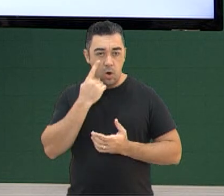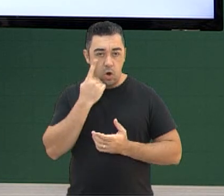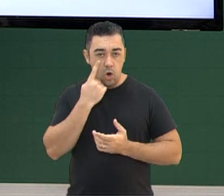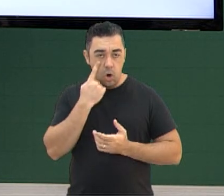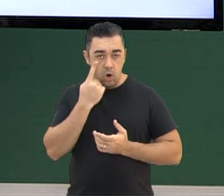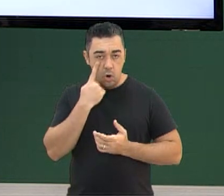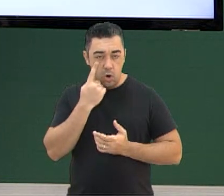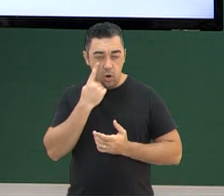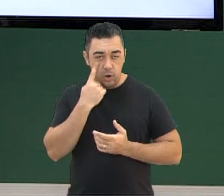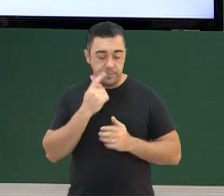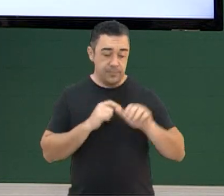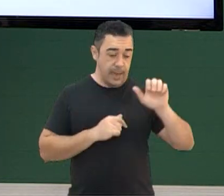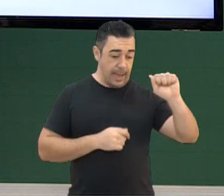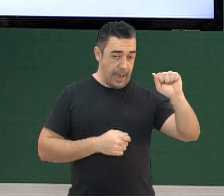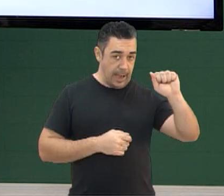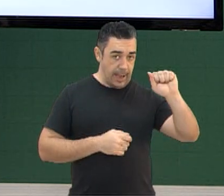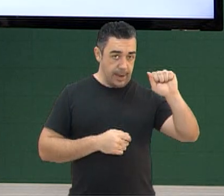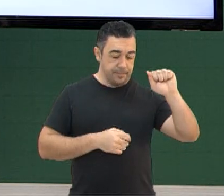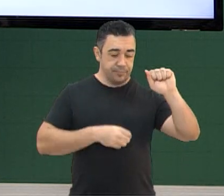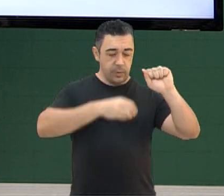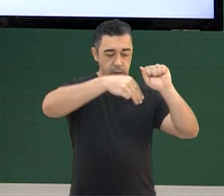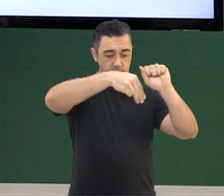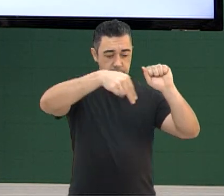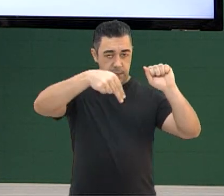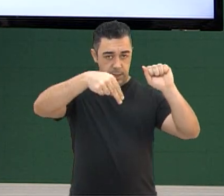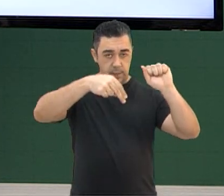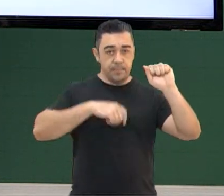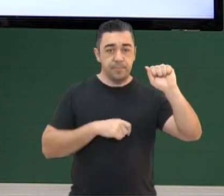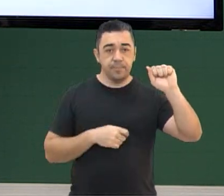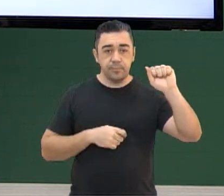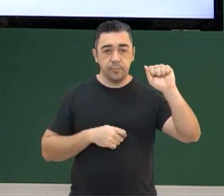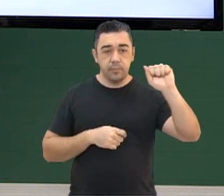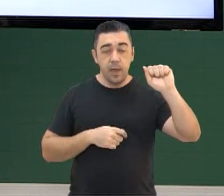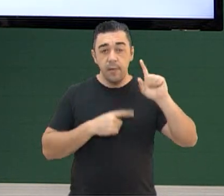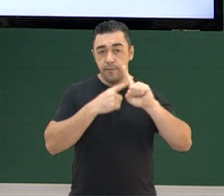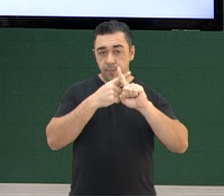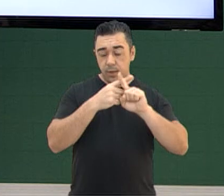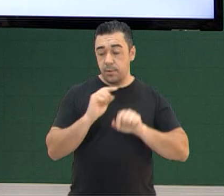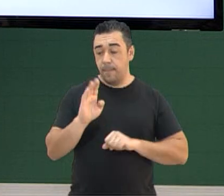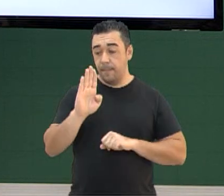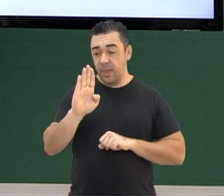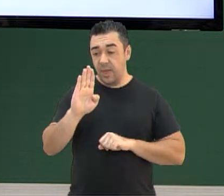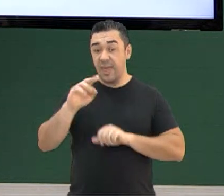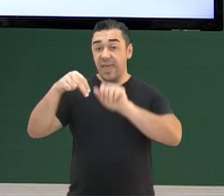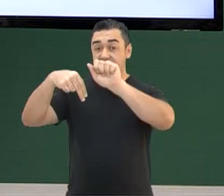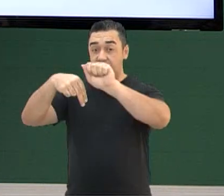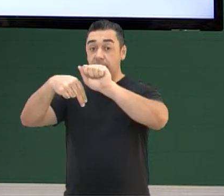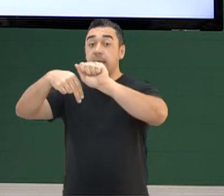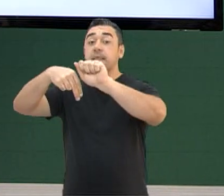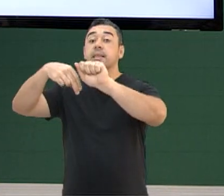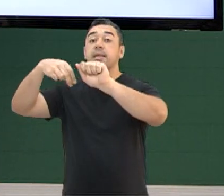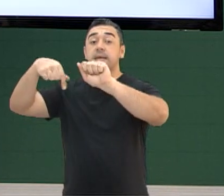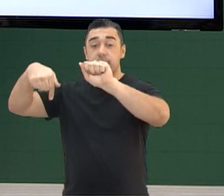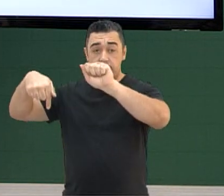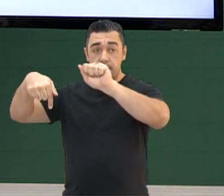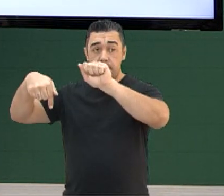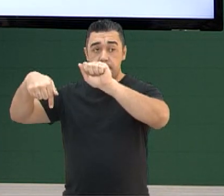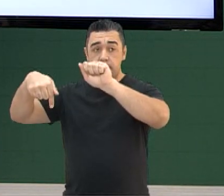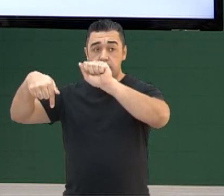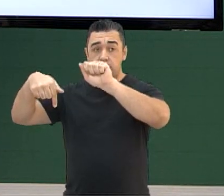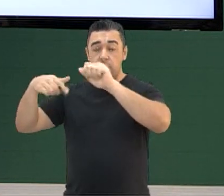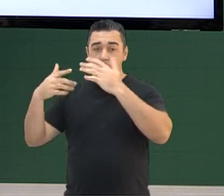aqui na matriz A, eu tenho uma matriz AM por N, vezes uma matriz BN vezes Q.